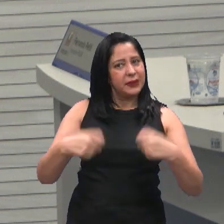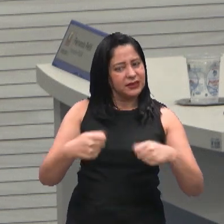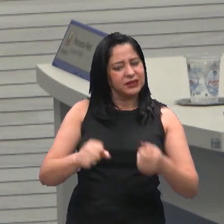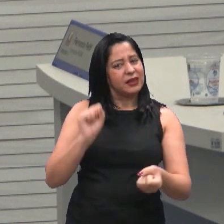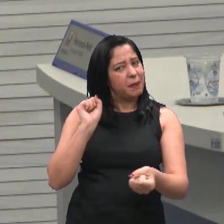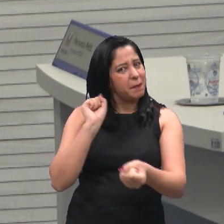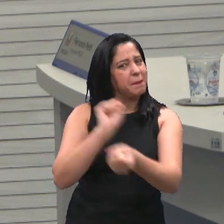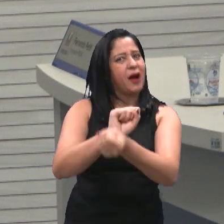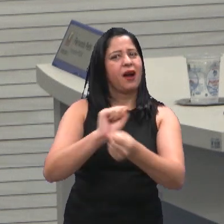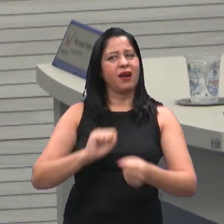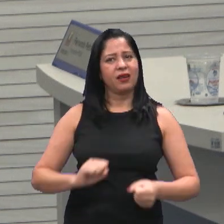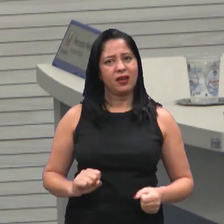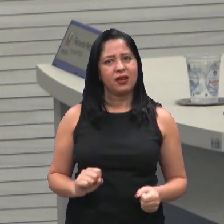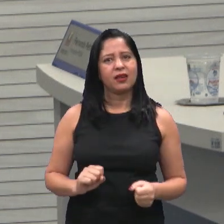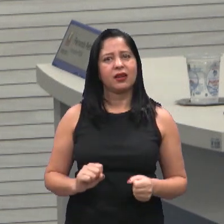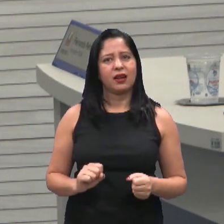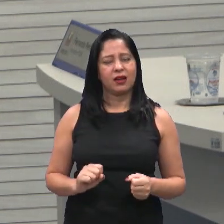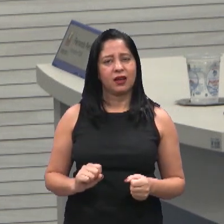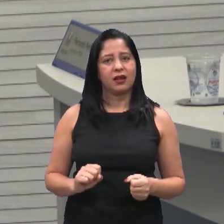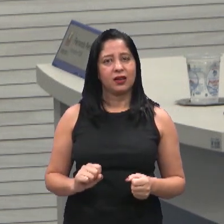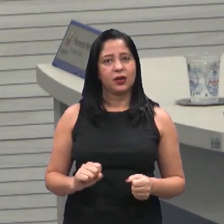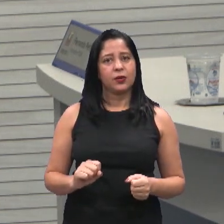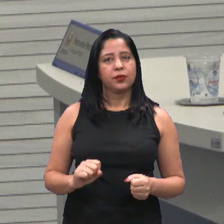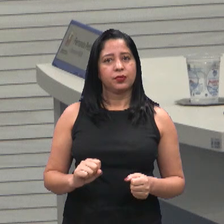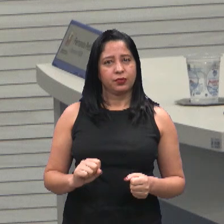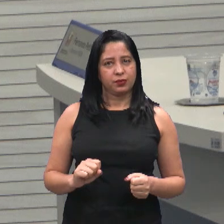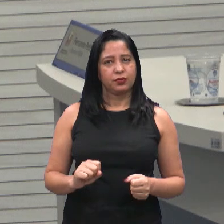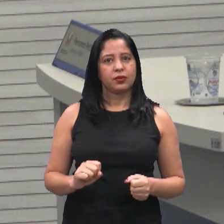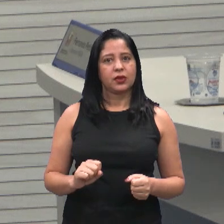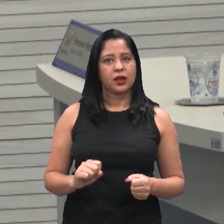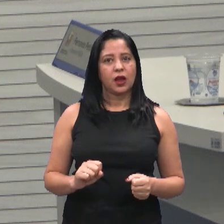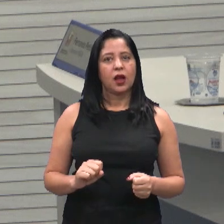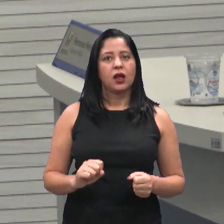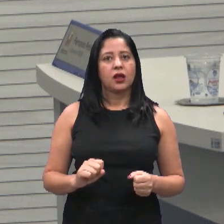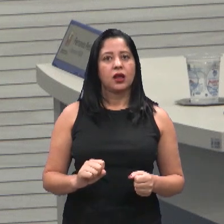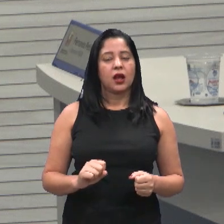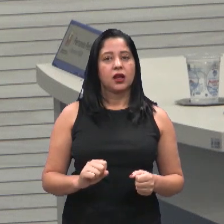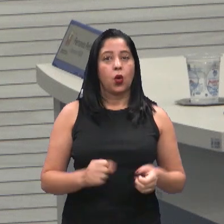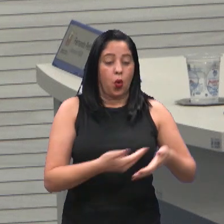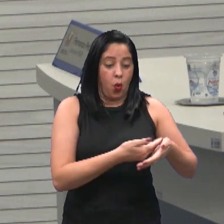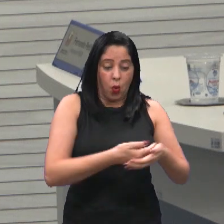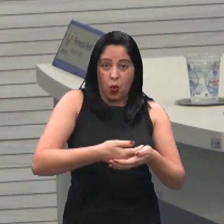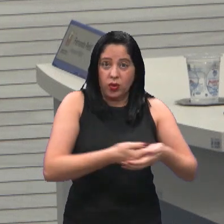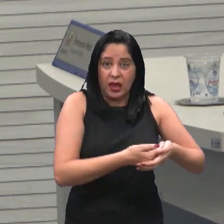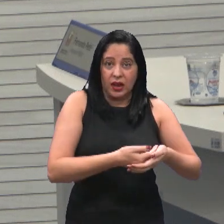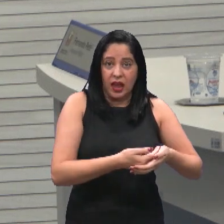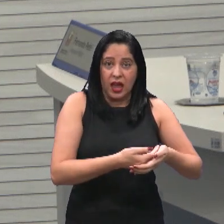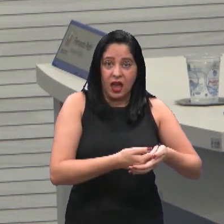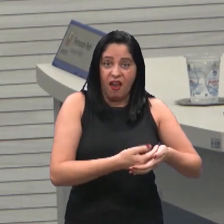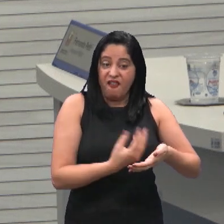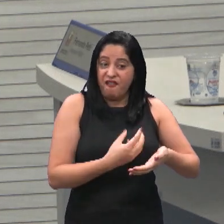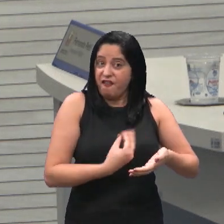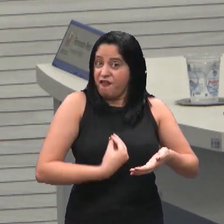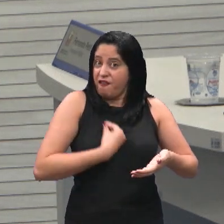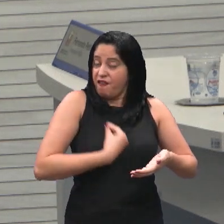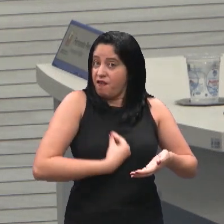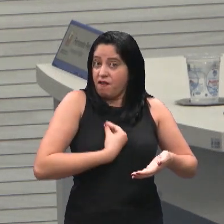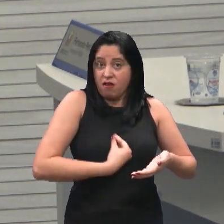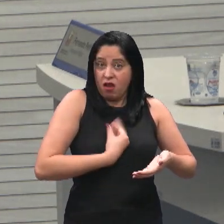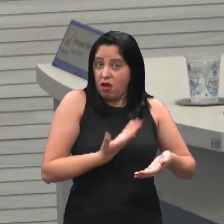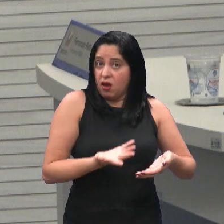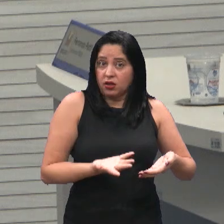de querer jogar. Nós, desde a concepção, para nós é vida. Desde a concepção.